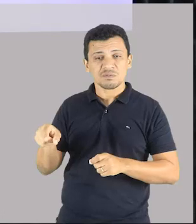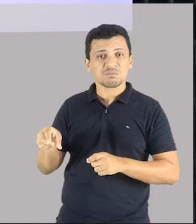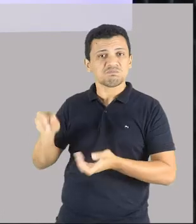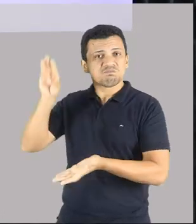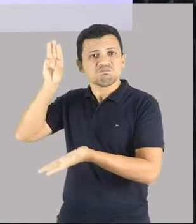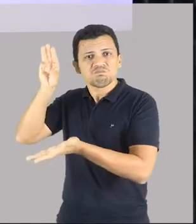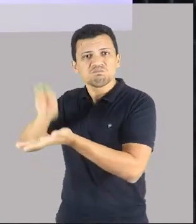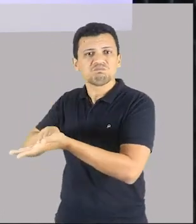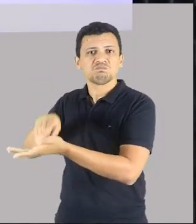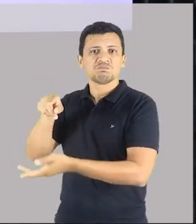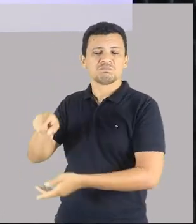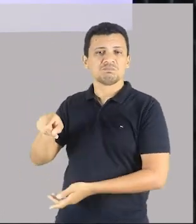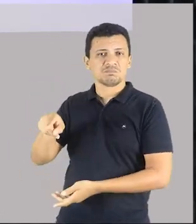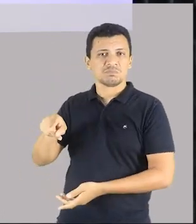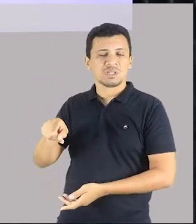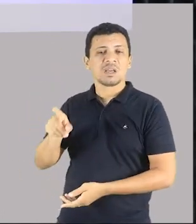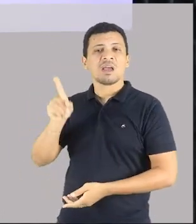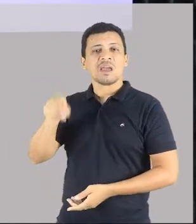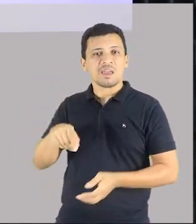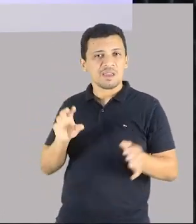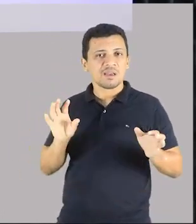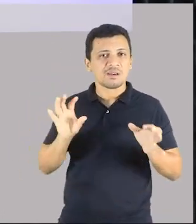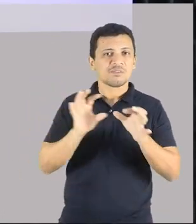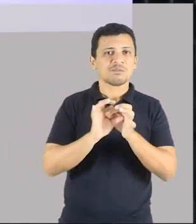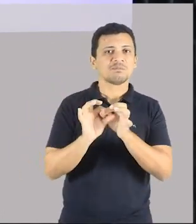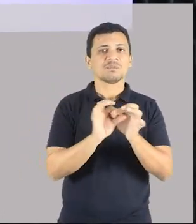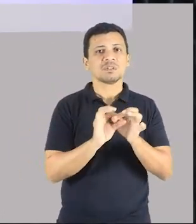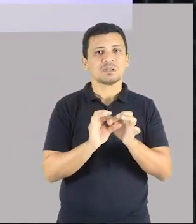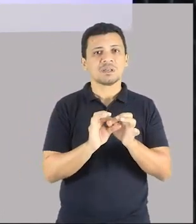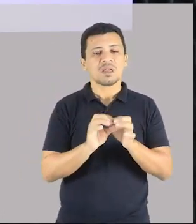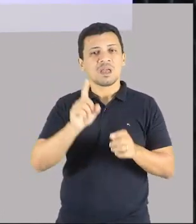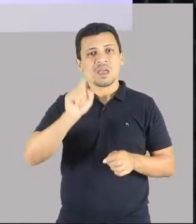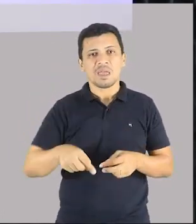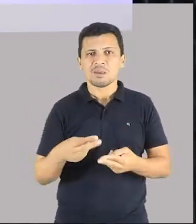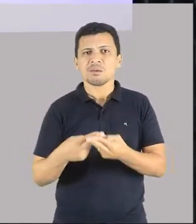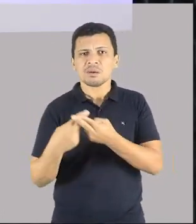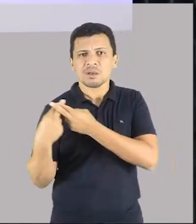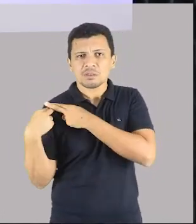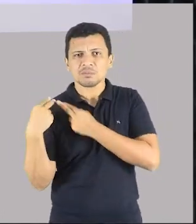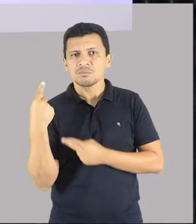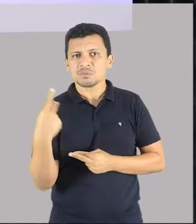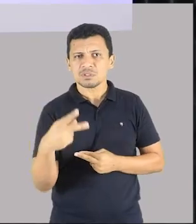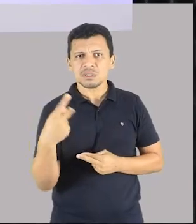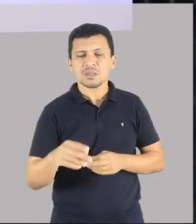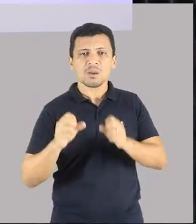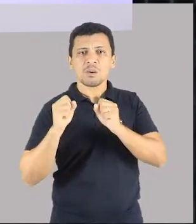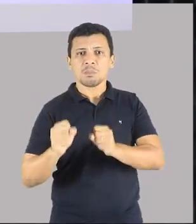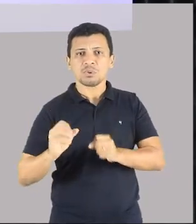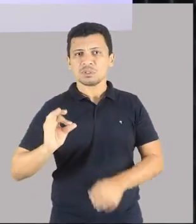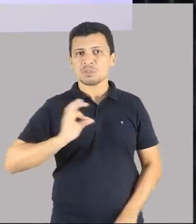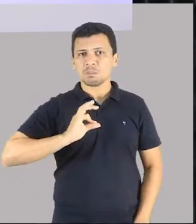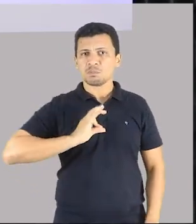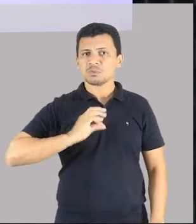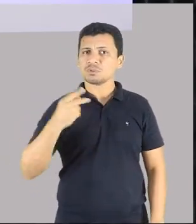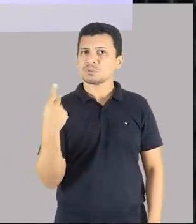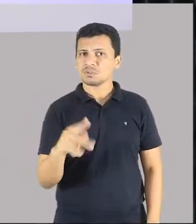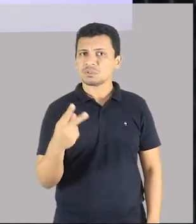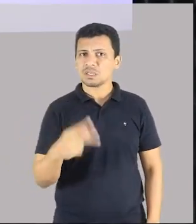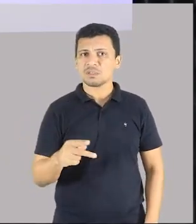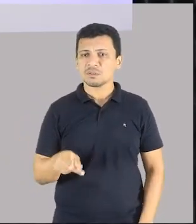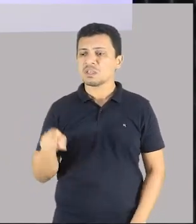que desmatou. Esse é um ato vinculado. Ele tem a obrigação de exercer naquele momento o poder de polícia dele